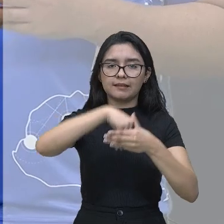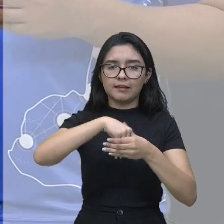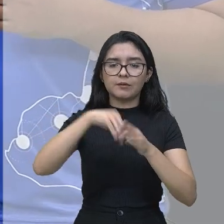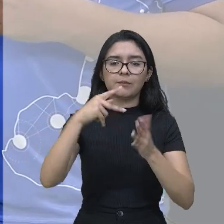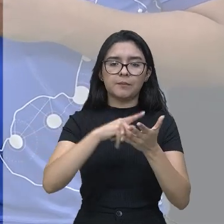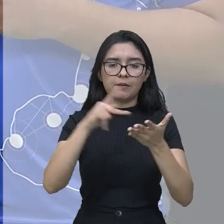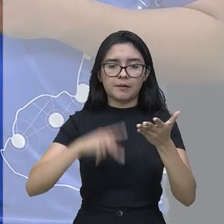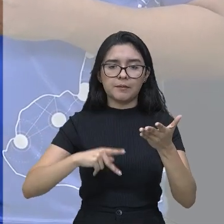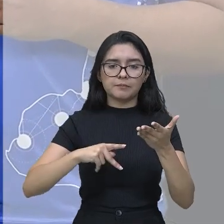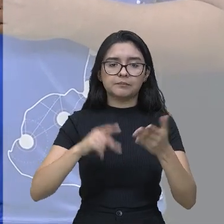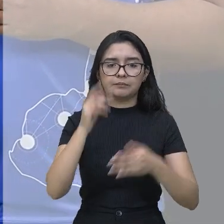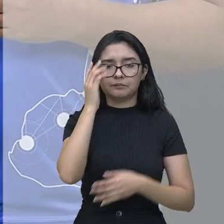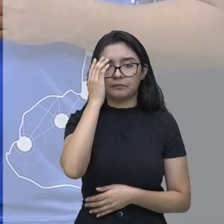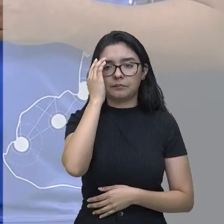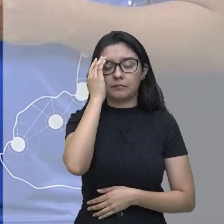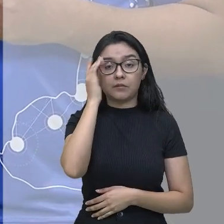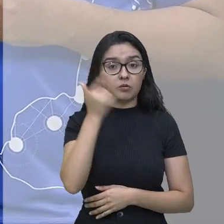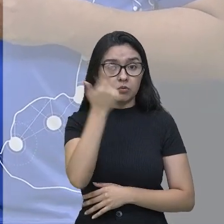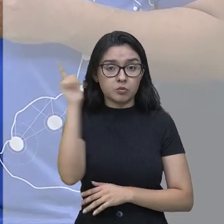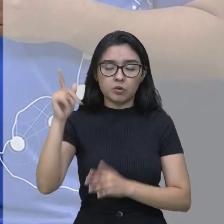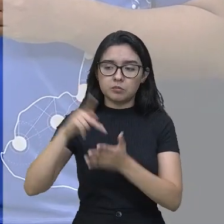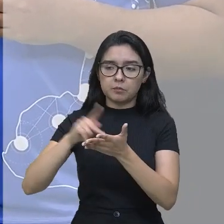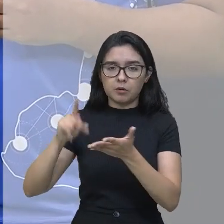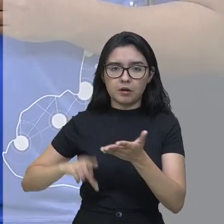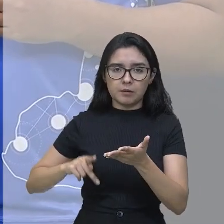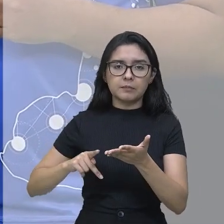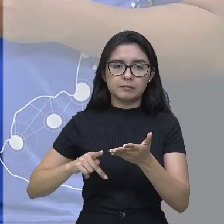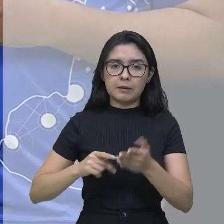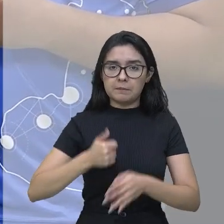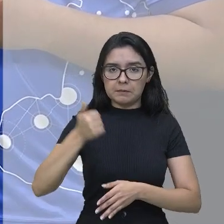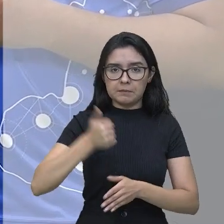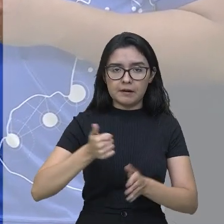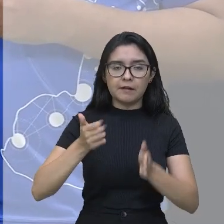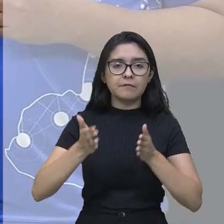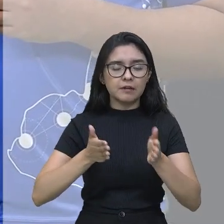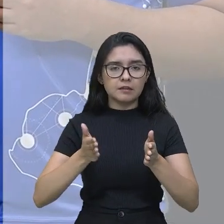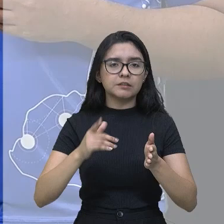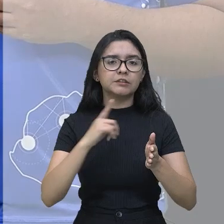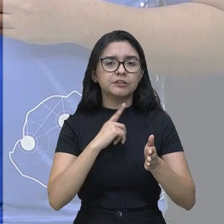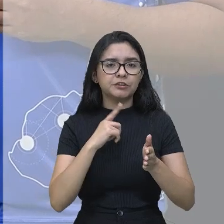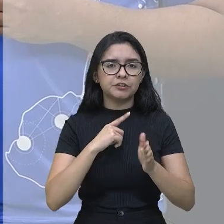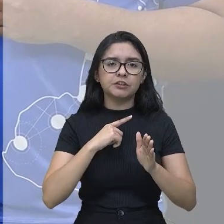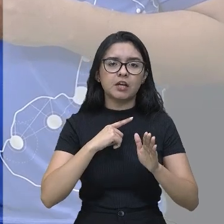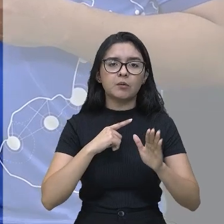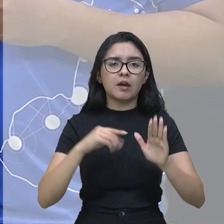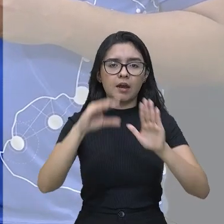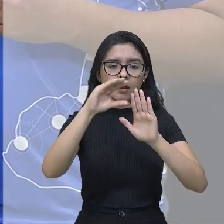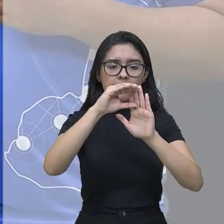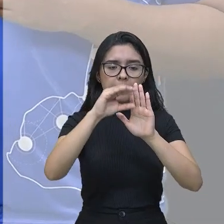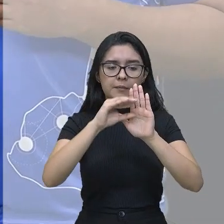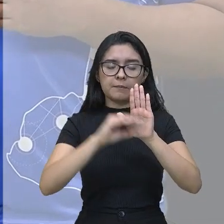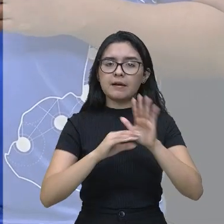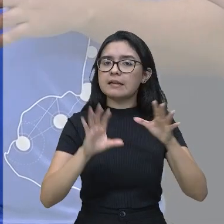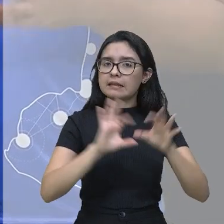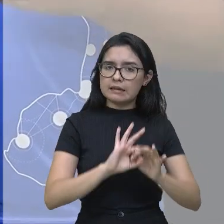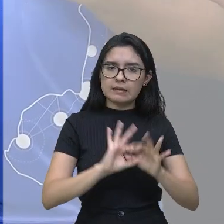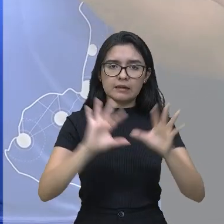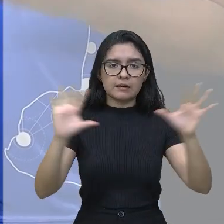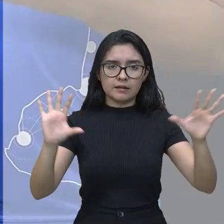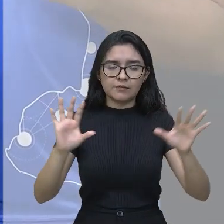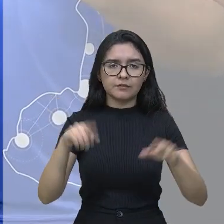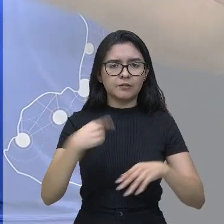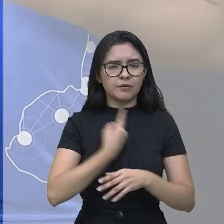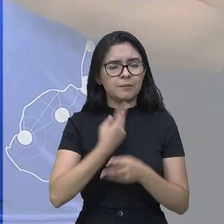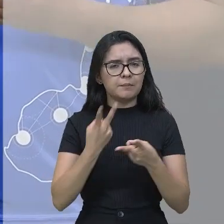novamente nos outros poemas produzidos pela primeira fase nós tínhamos versos livre tanto que nós podíamos observar